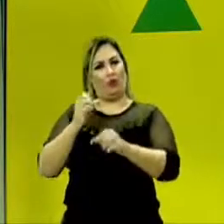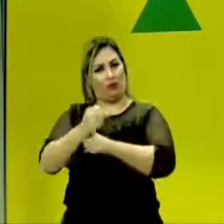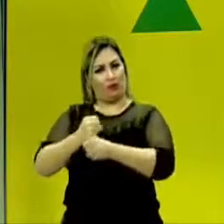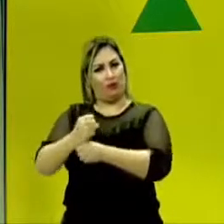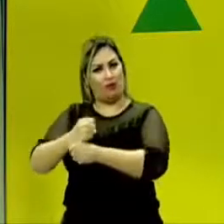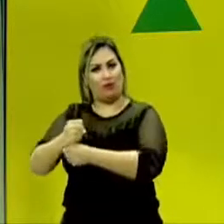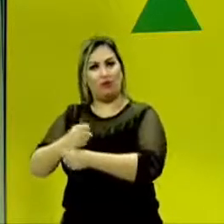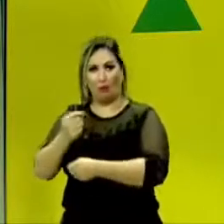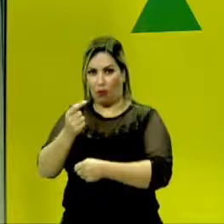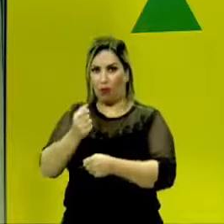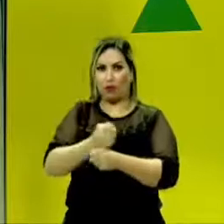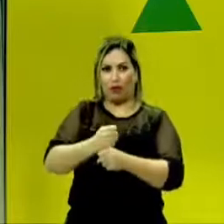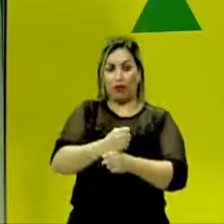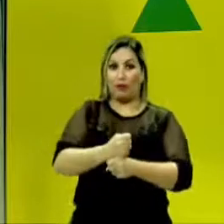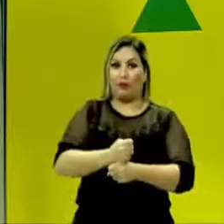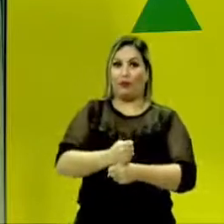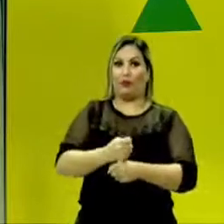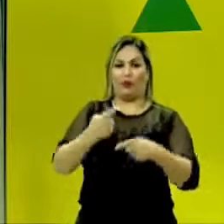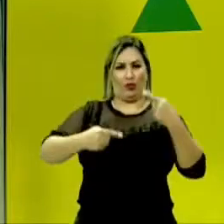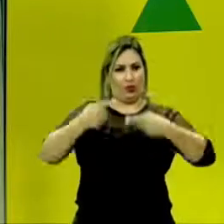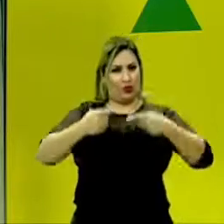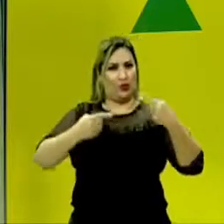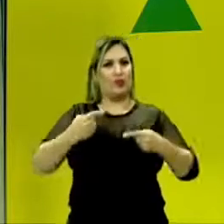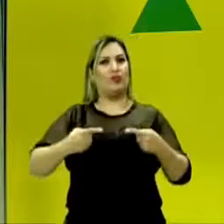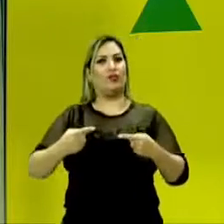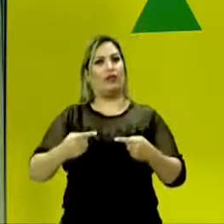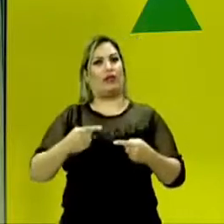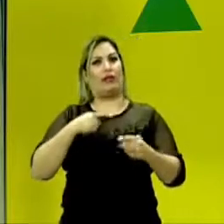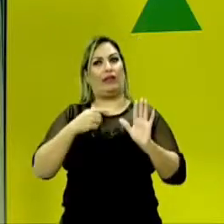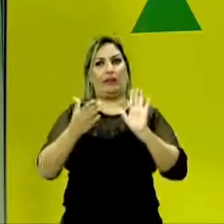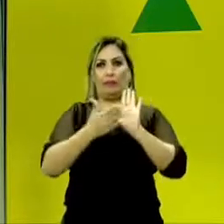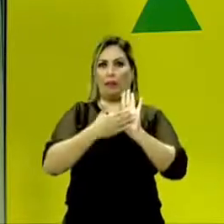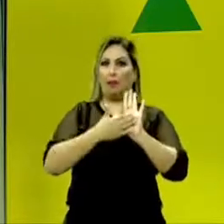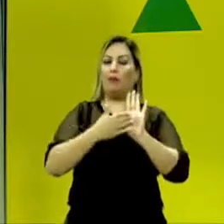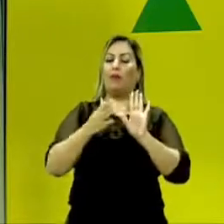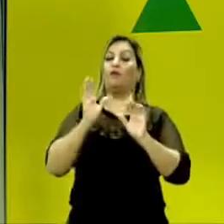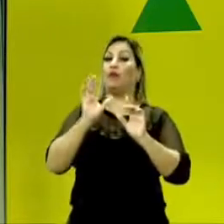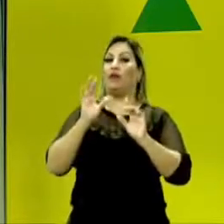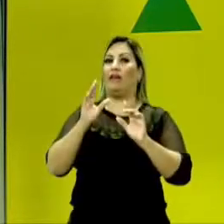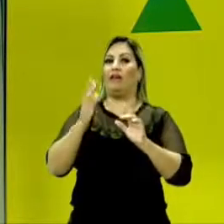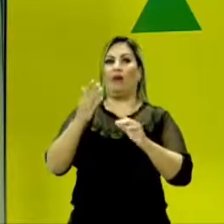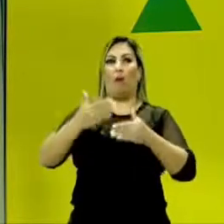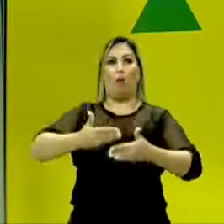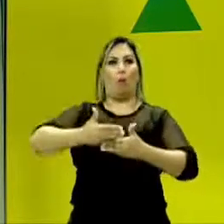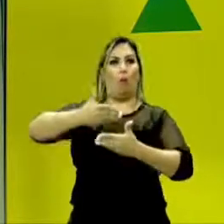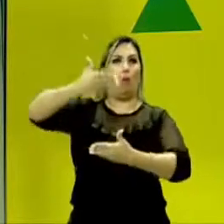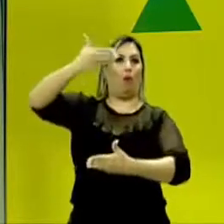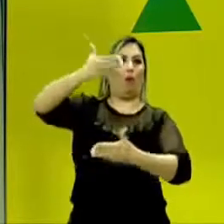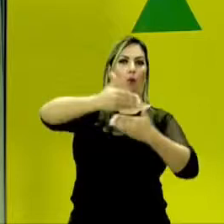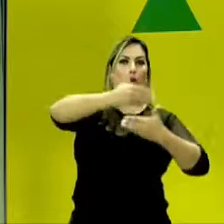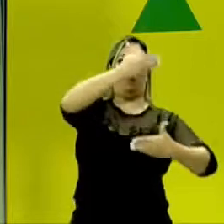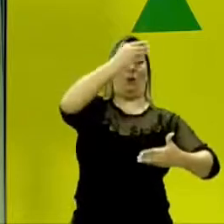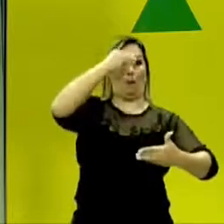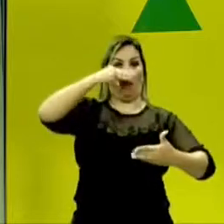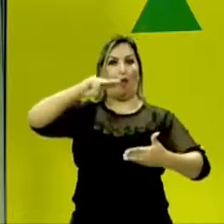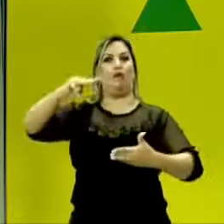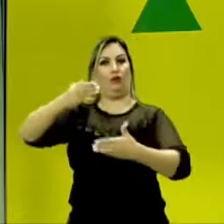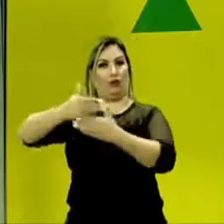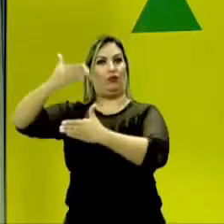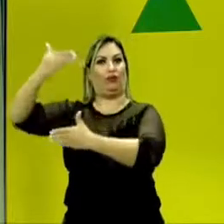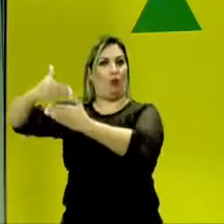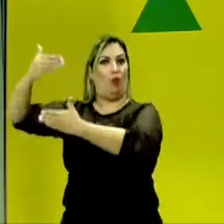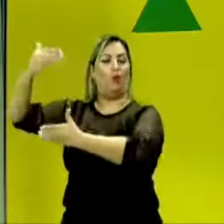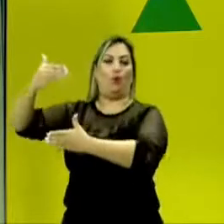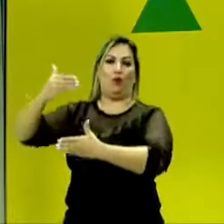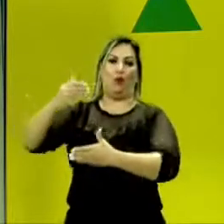viu. Inclusive, foi muito debatido aí e muito propagado a construção, inclusive, de um muro entre Estados Unidos e o México.